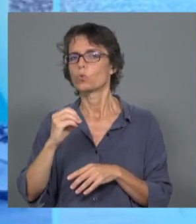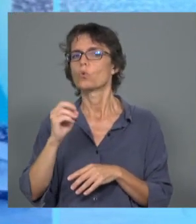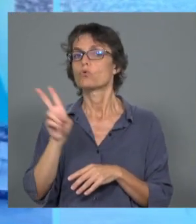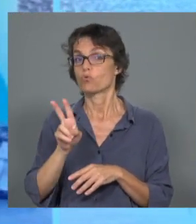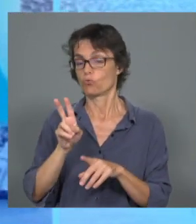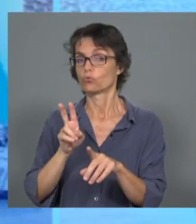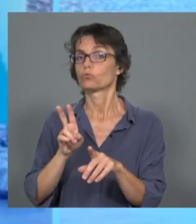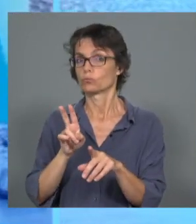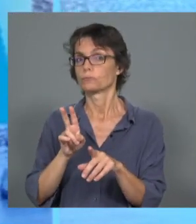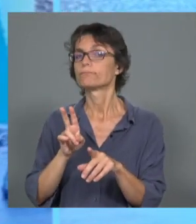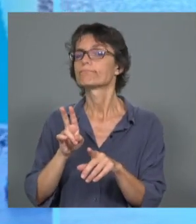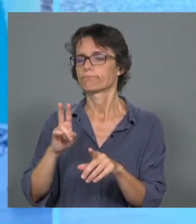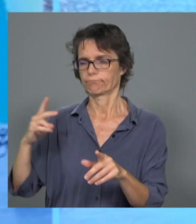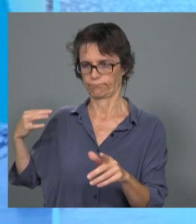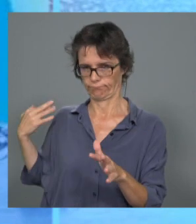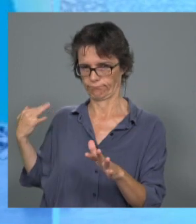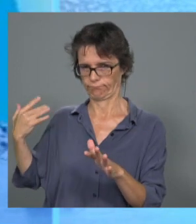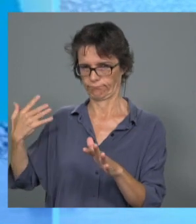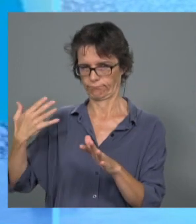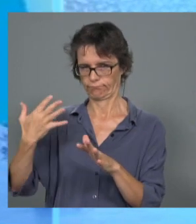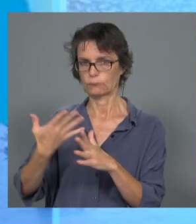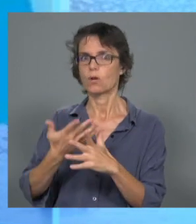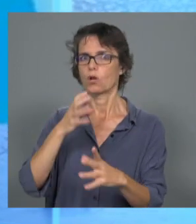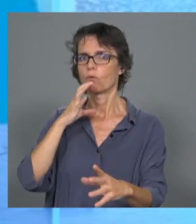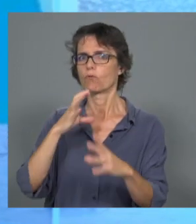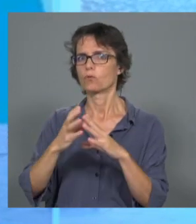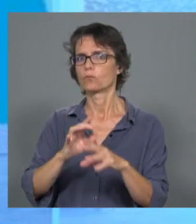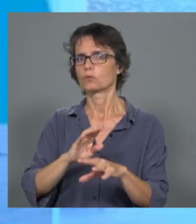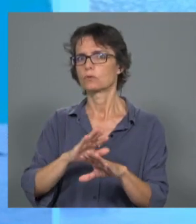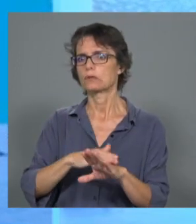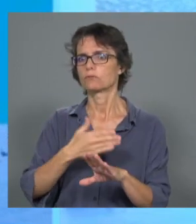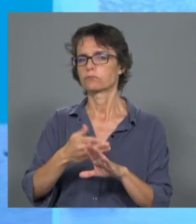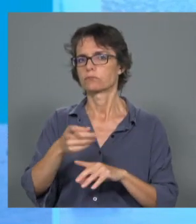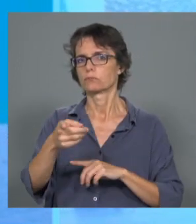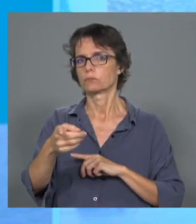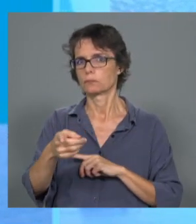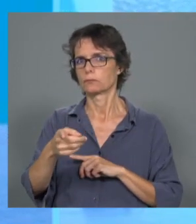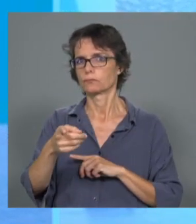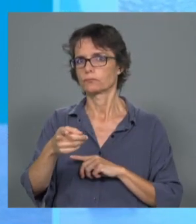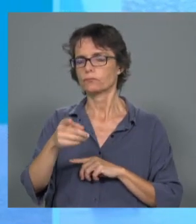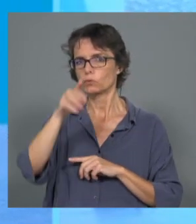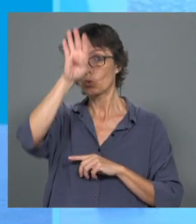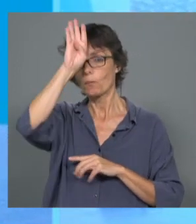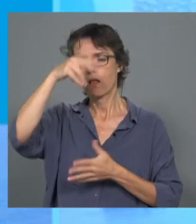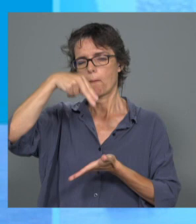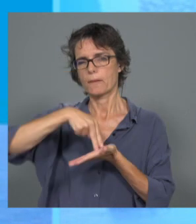Paulo II, que houve um reforço poderosíssimo da presença do Papa